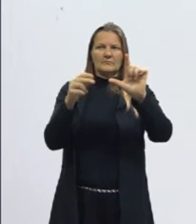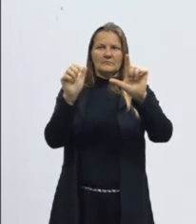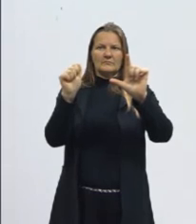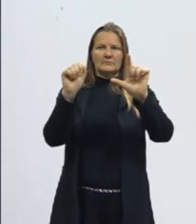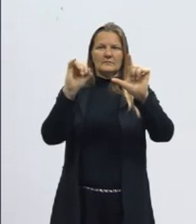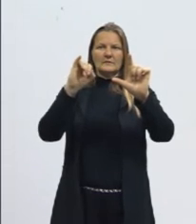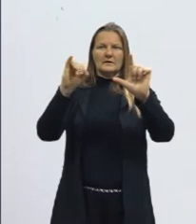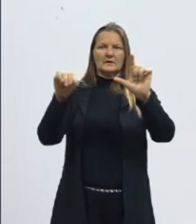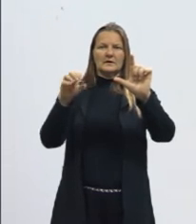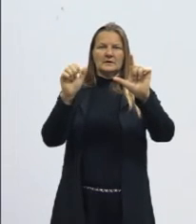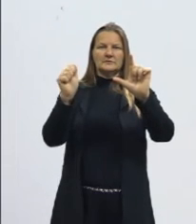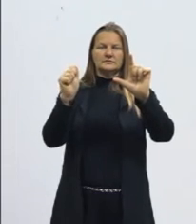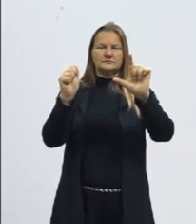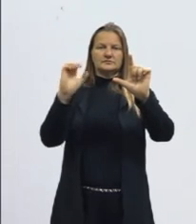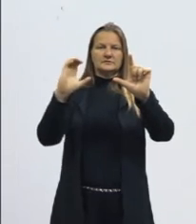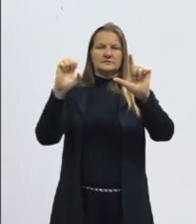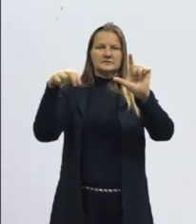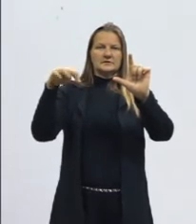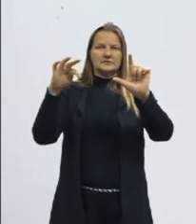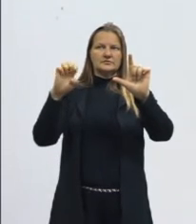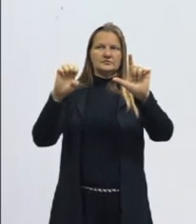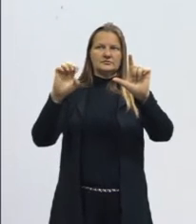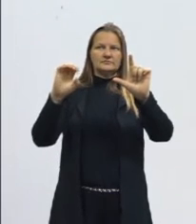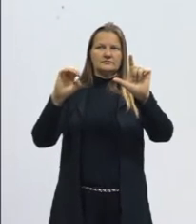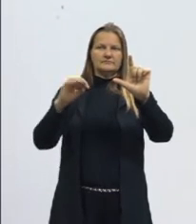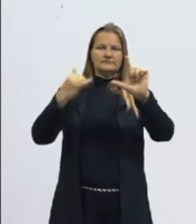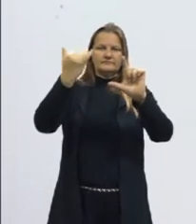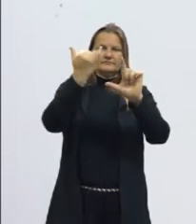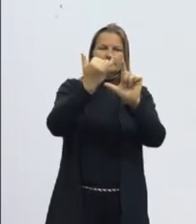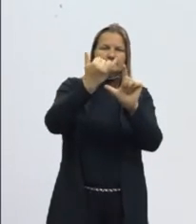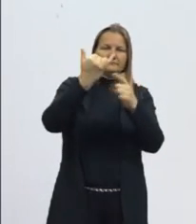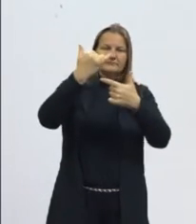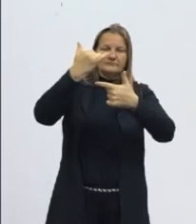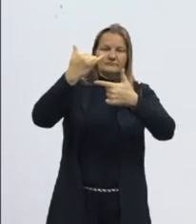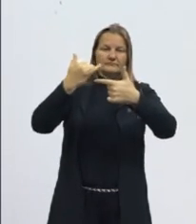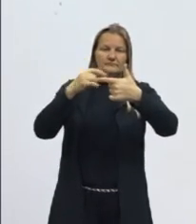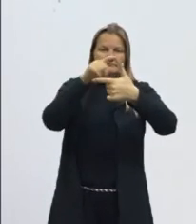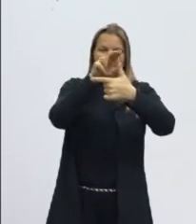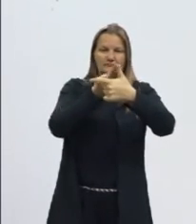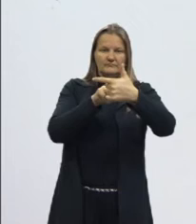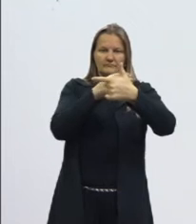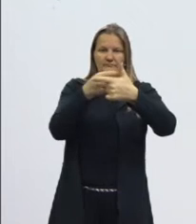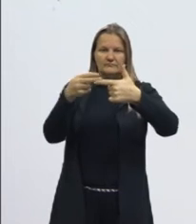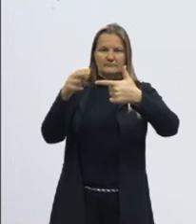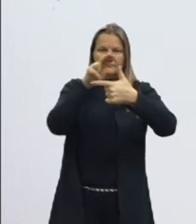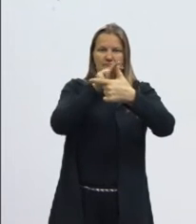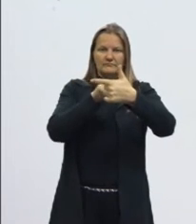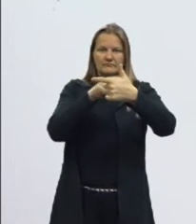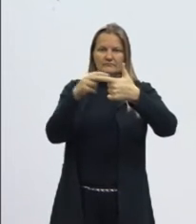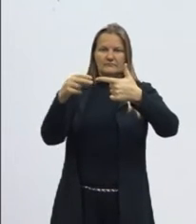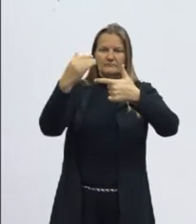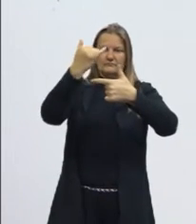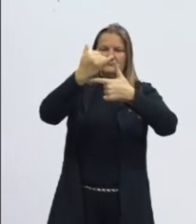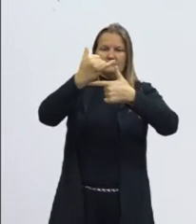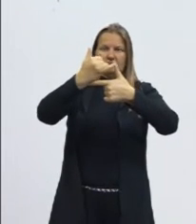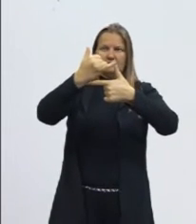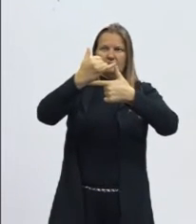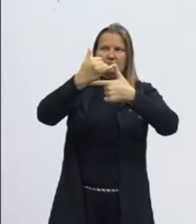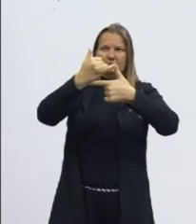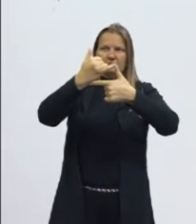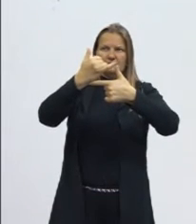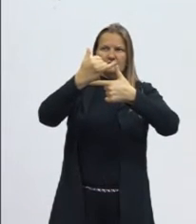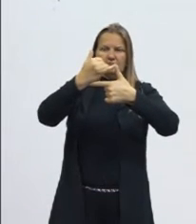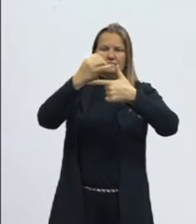certo esse cateto aqui ele tá né do lado oposto do nosso ângulo então é o cateto